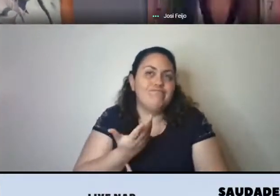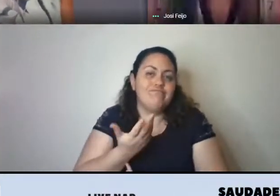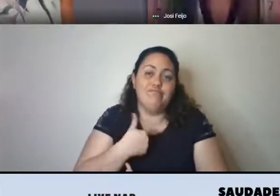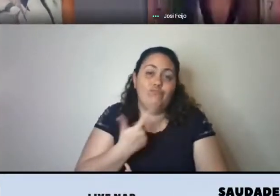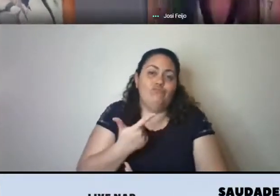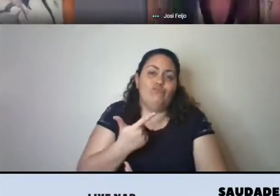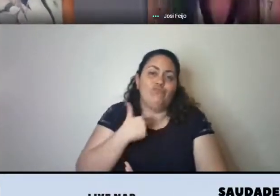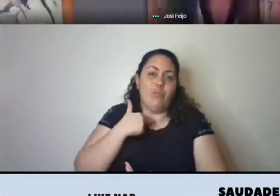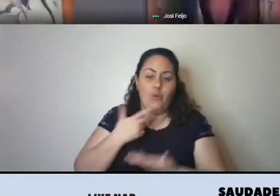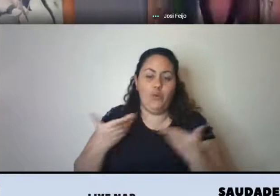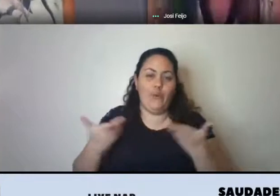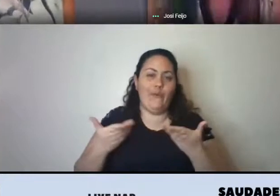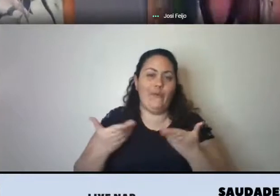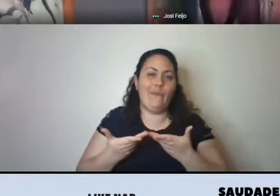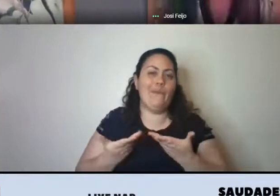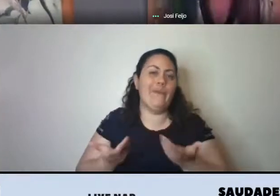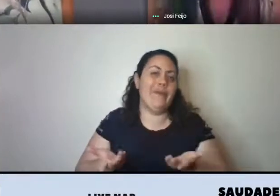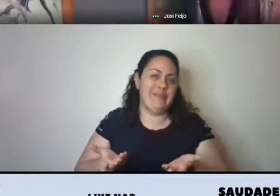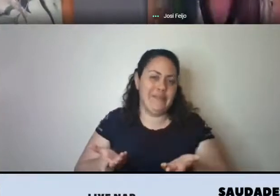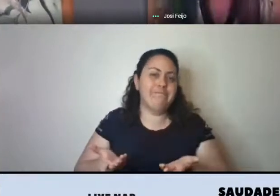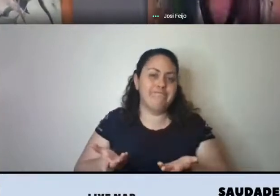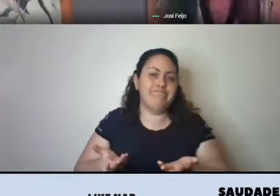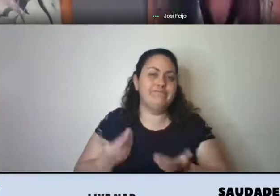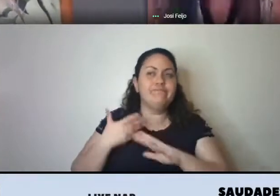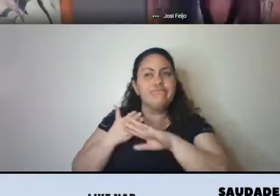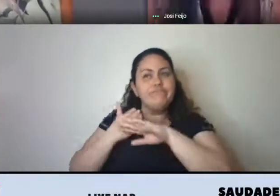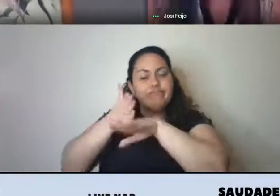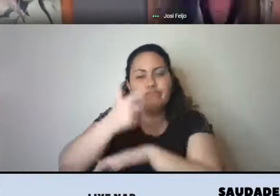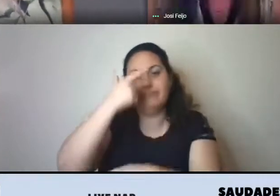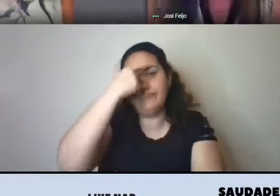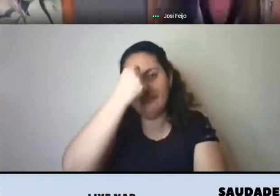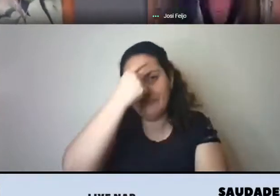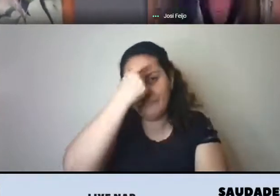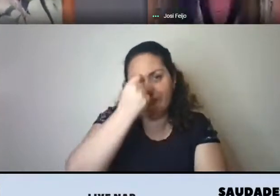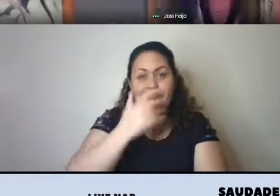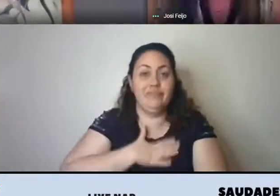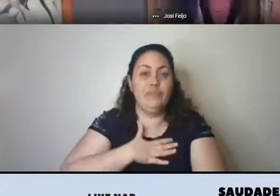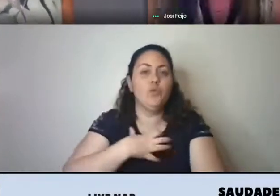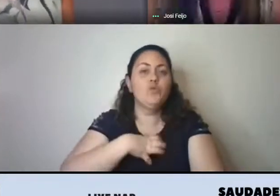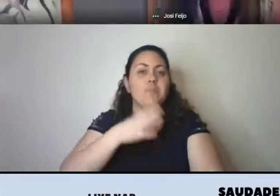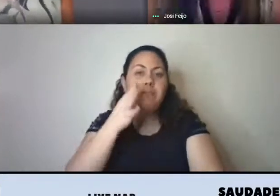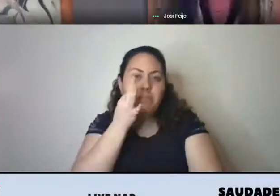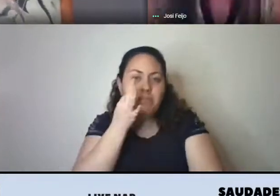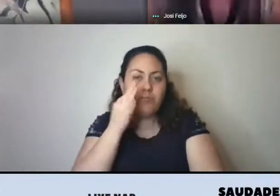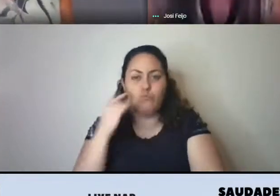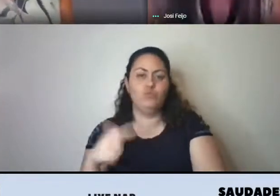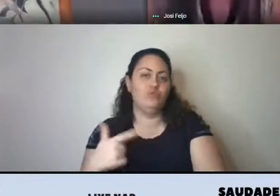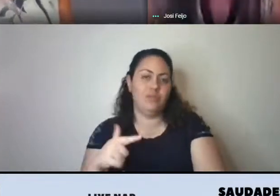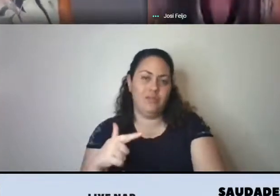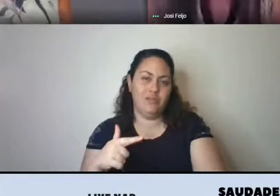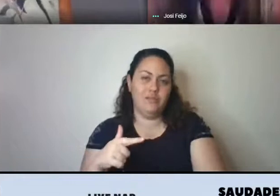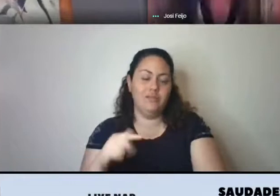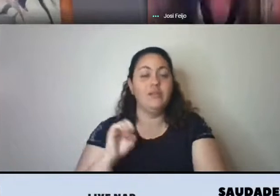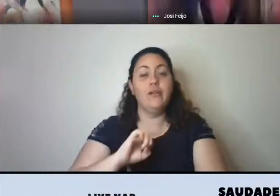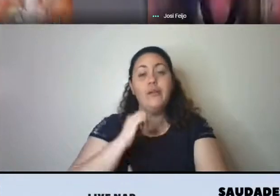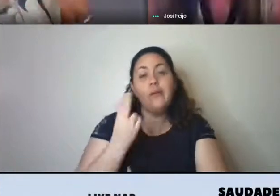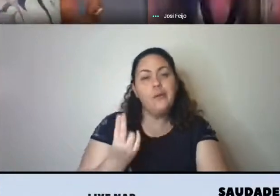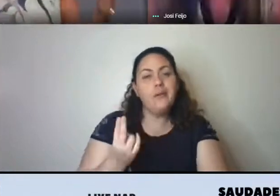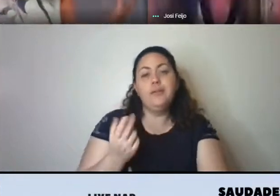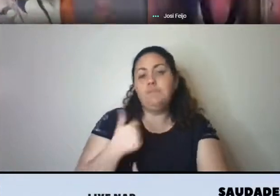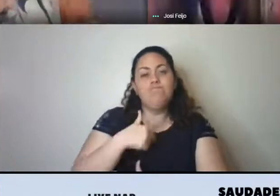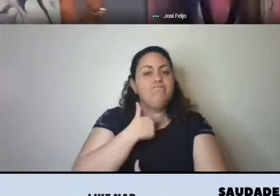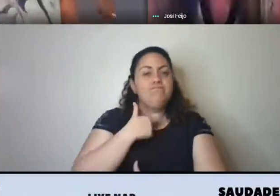podendo ter acesso à universidade do jeito que eu gostaria, né? Não estou podendo estar